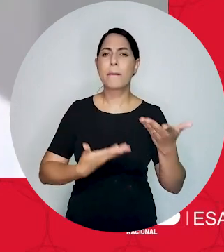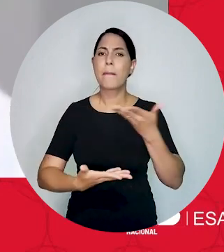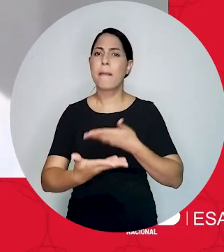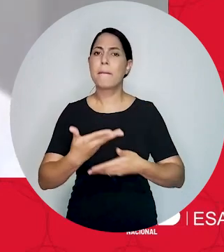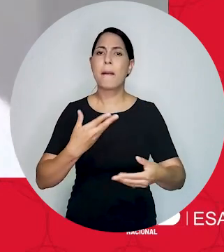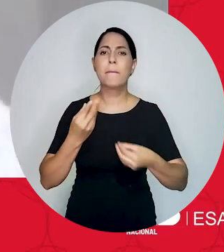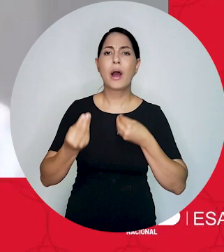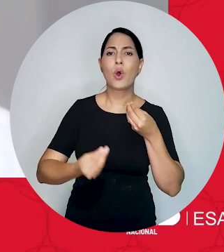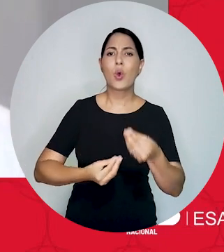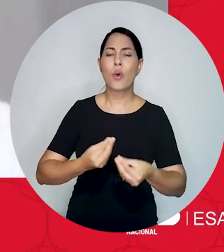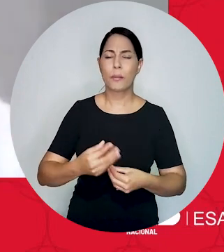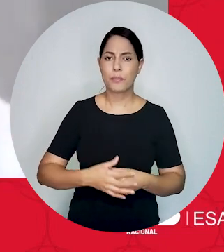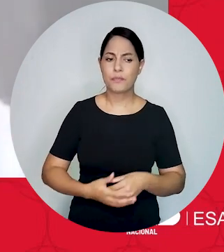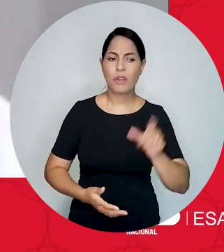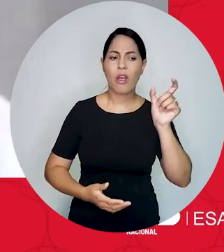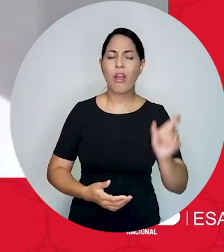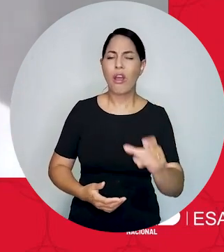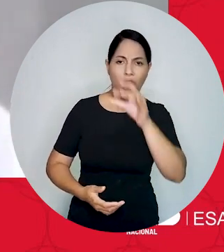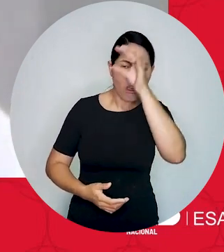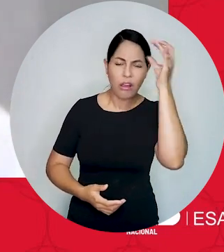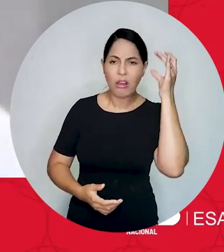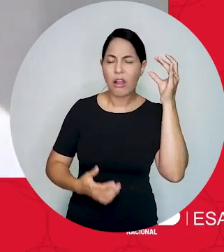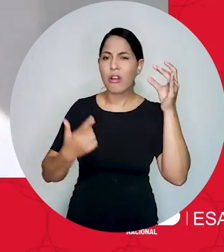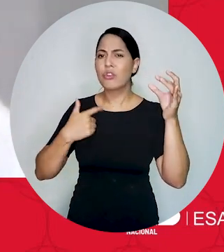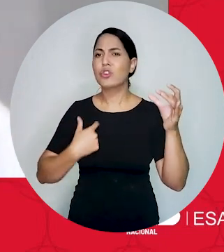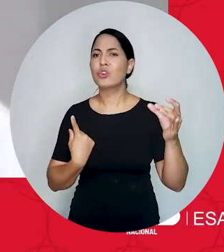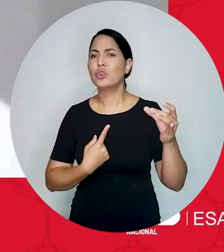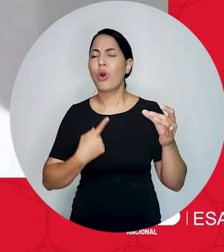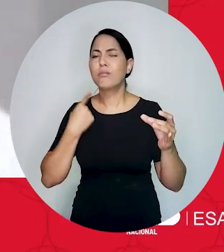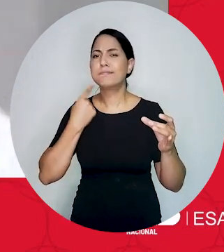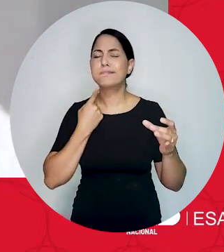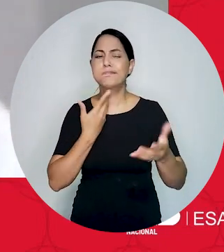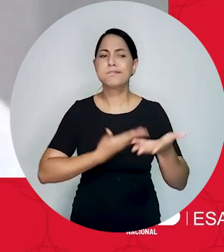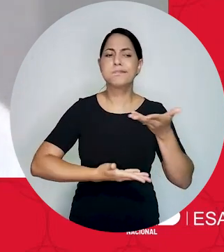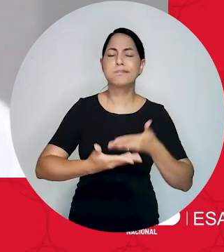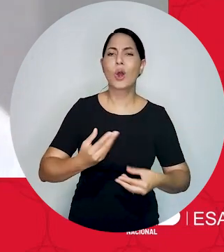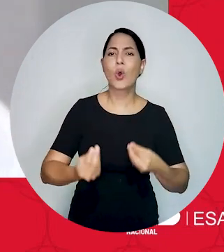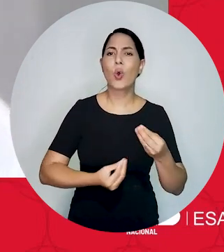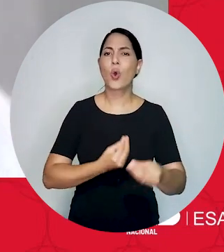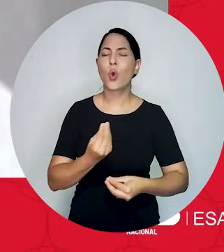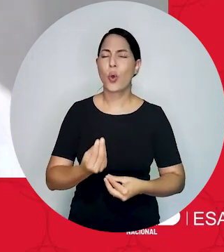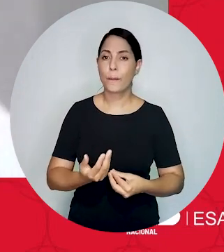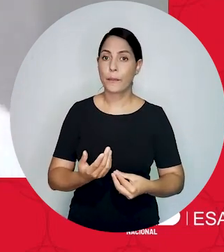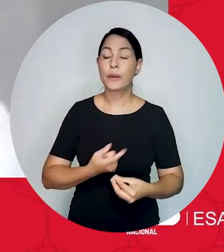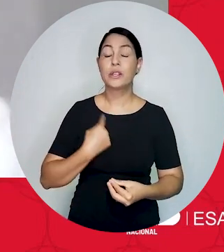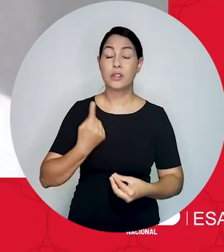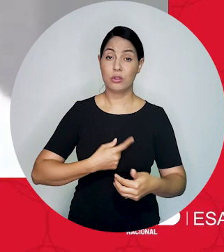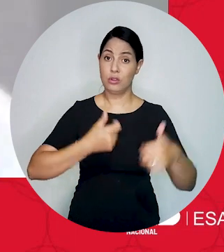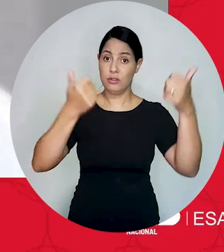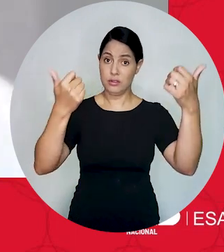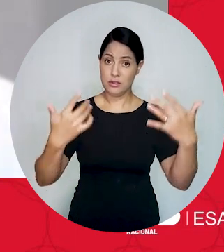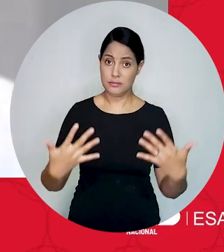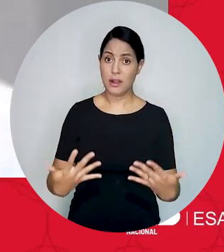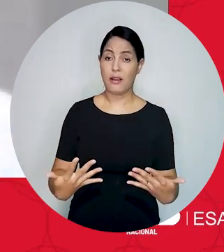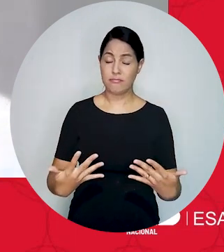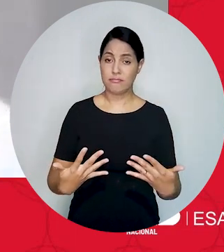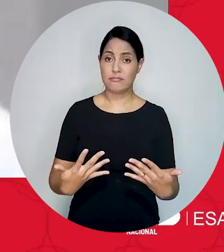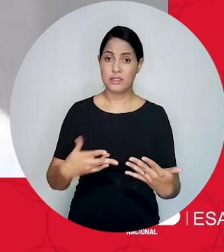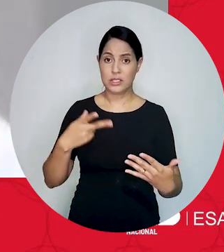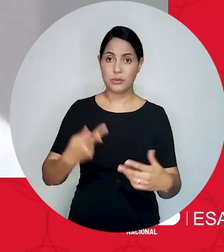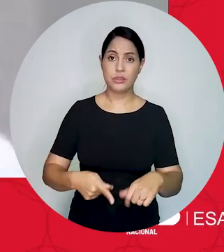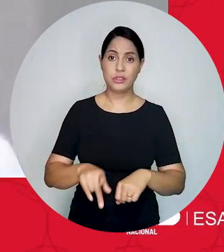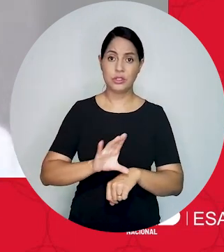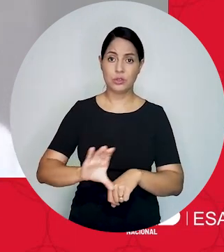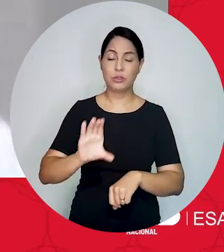se relaciona com nossos clientes. É esse modelo mental que eu acho que vai ser o principal e é o que a gente acaba batendo muito nessa tecla ao longo